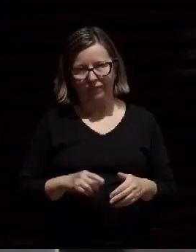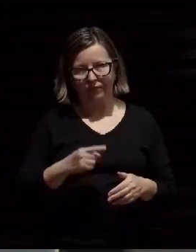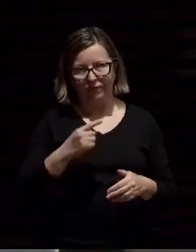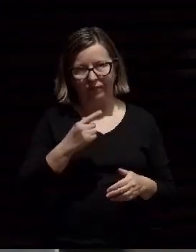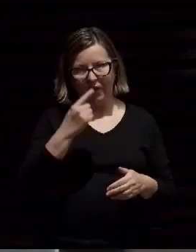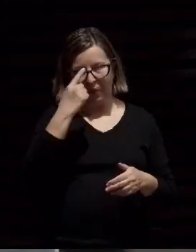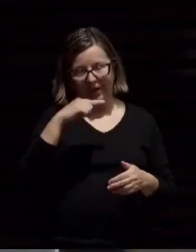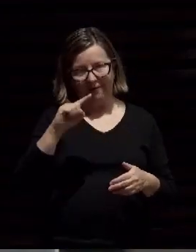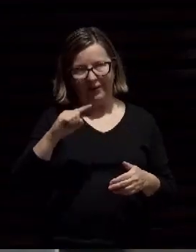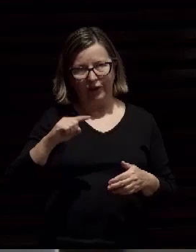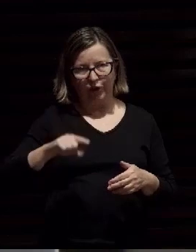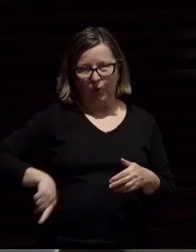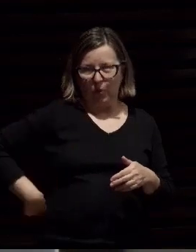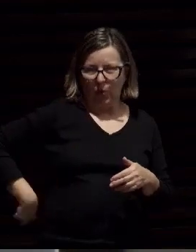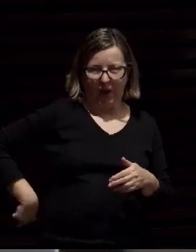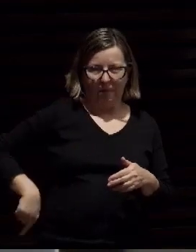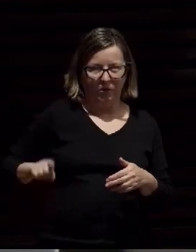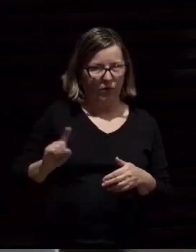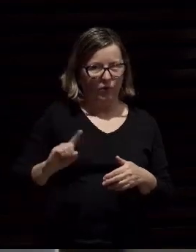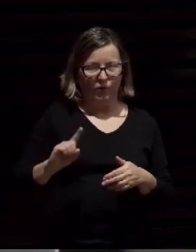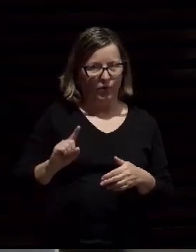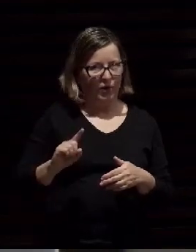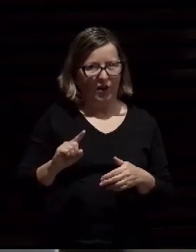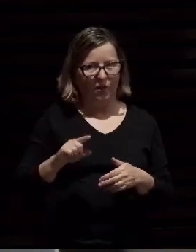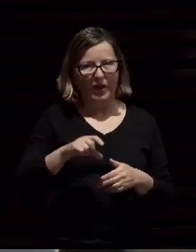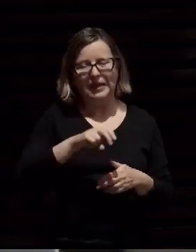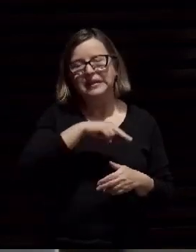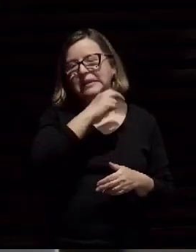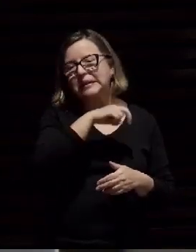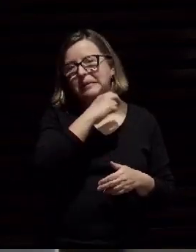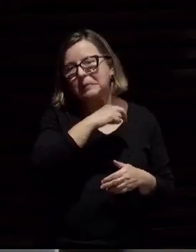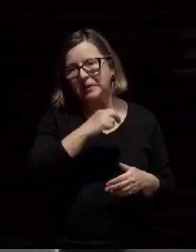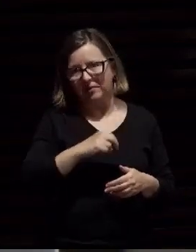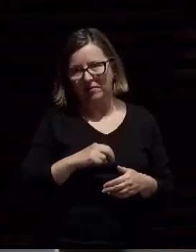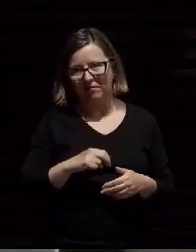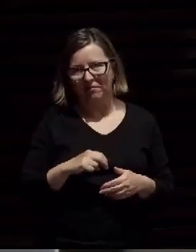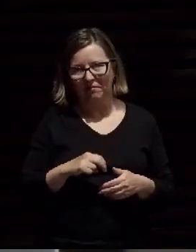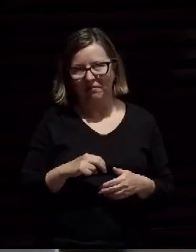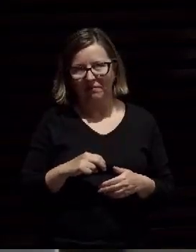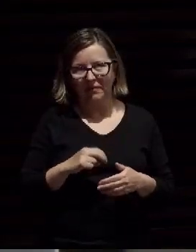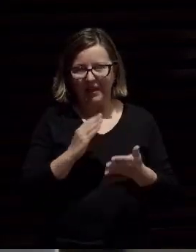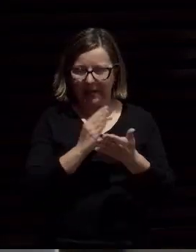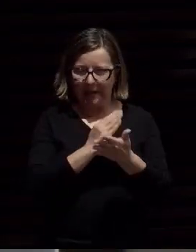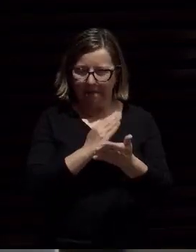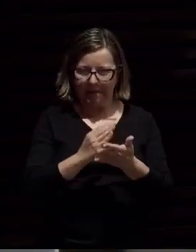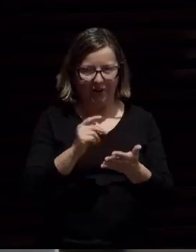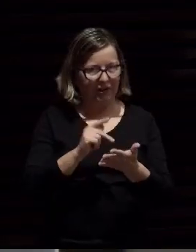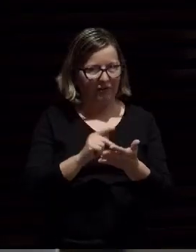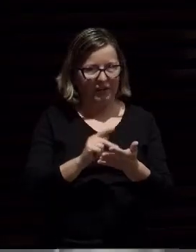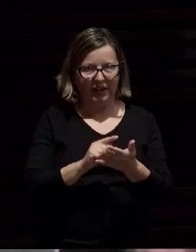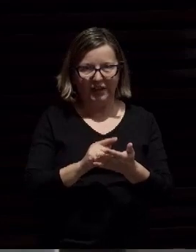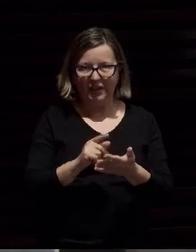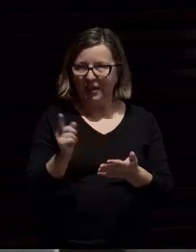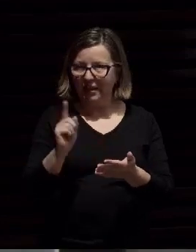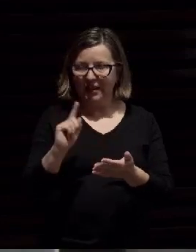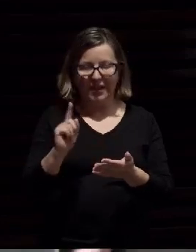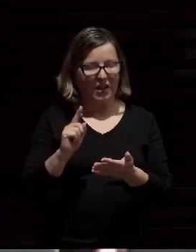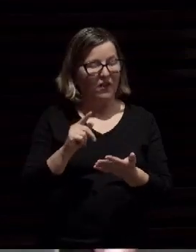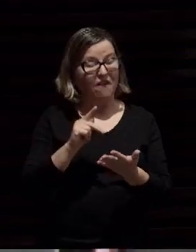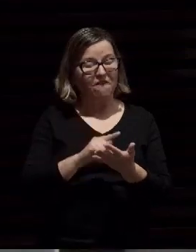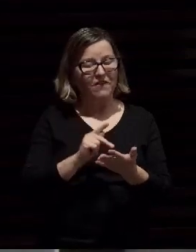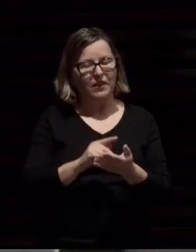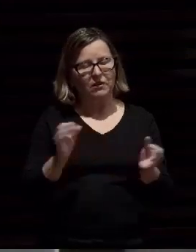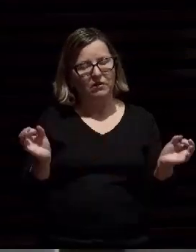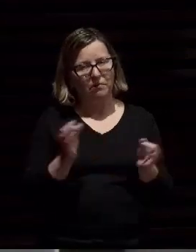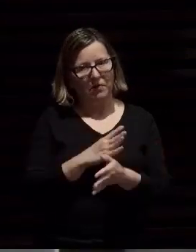serpente. Nem uma parte da verdade é a verdade toda. A veracidade dos fatos